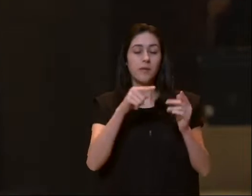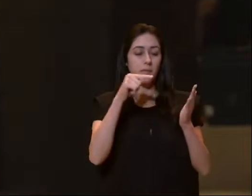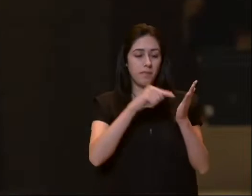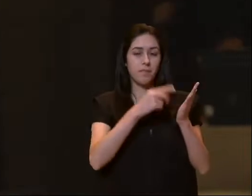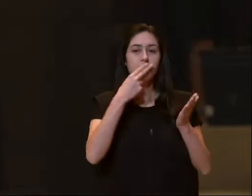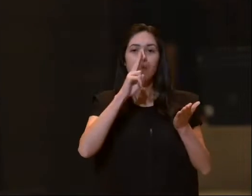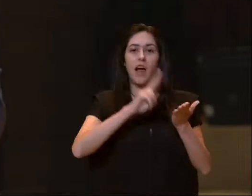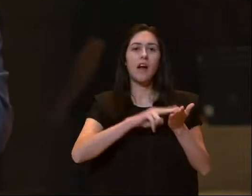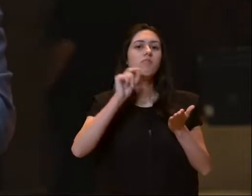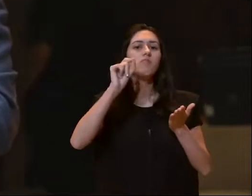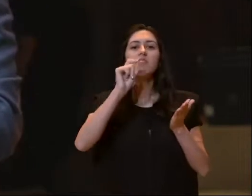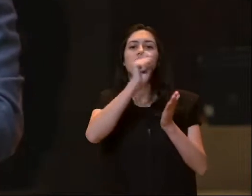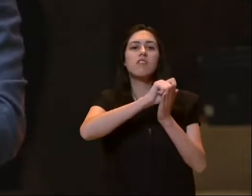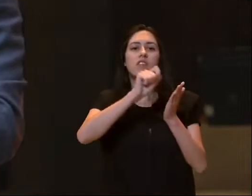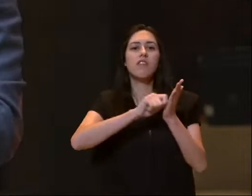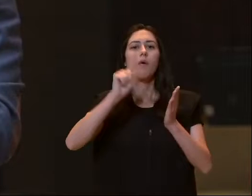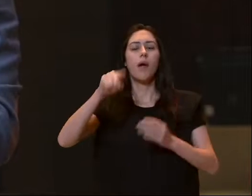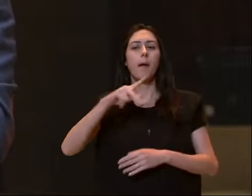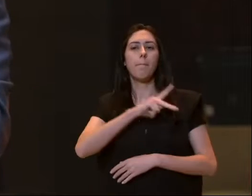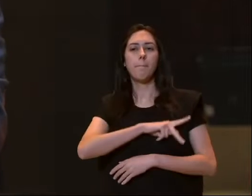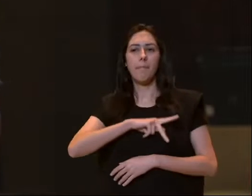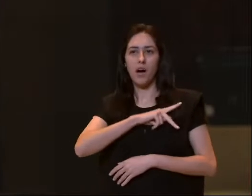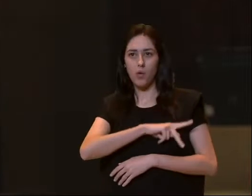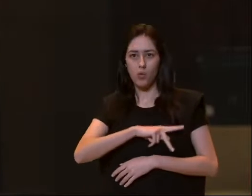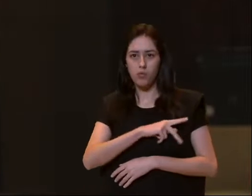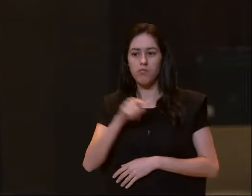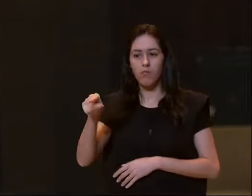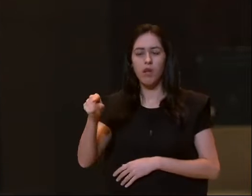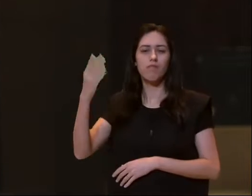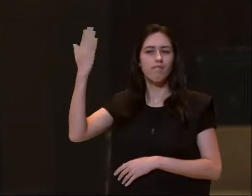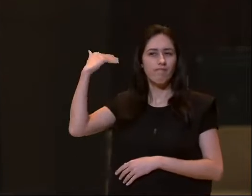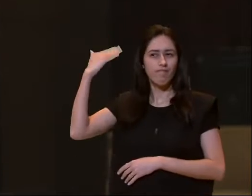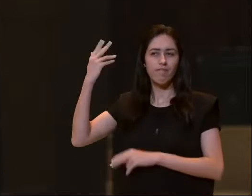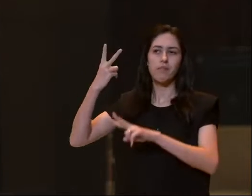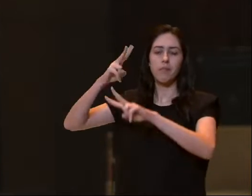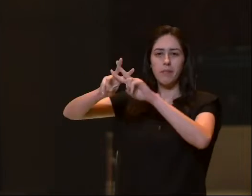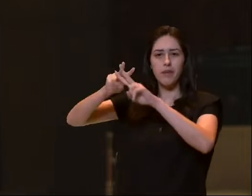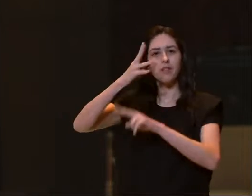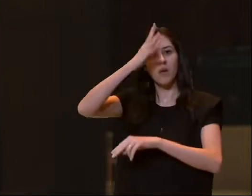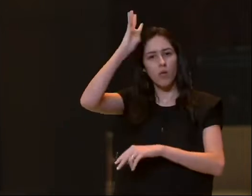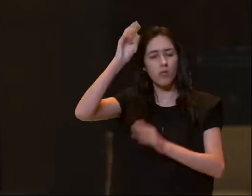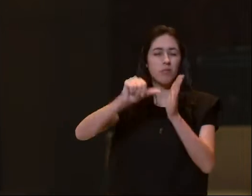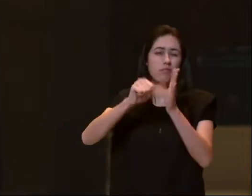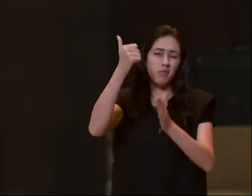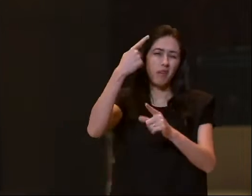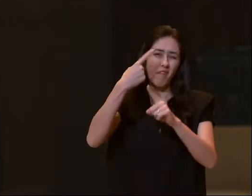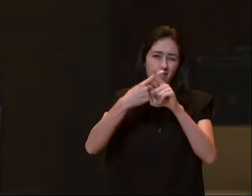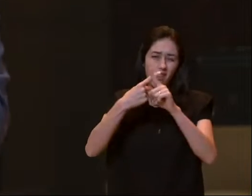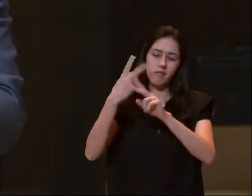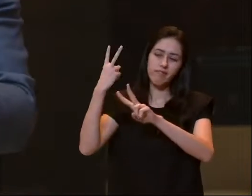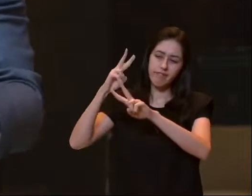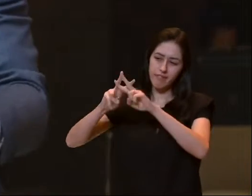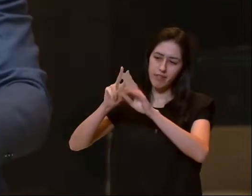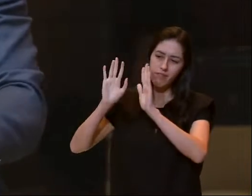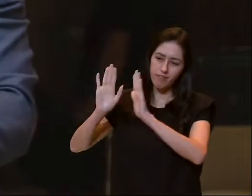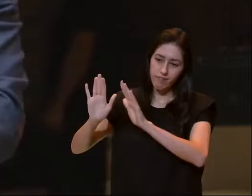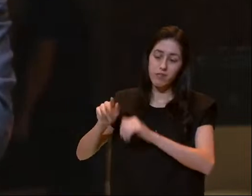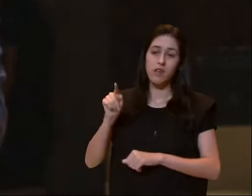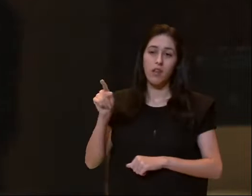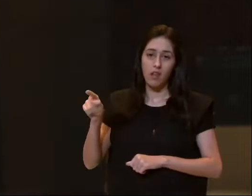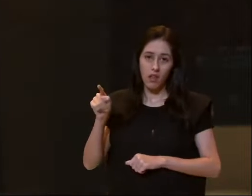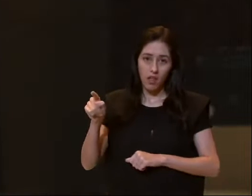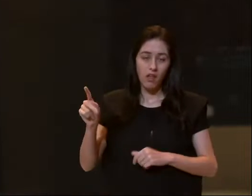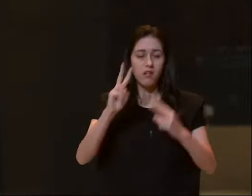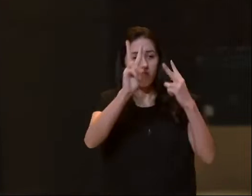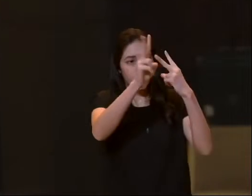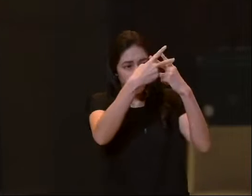por Paulo quando ele estava preso em Roma, na sua primeira prisão, e nesta prisão ele